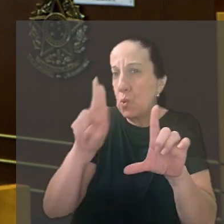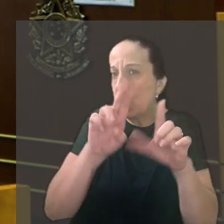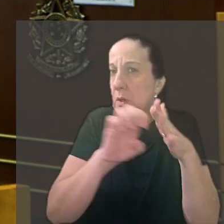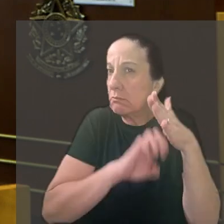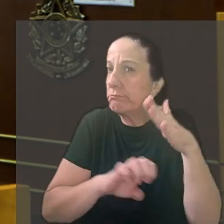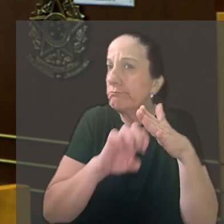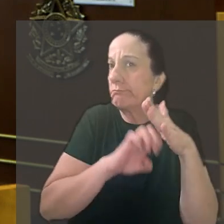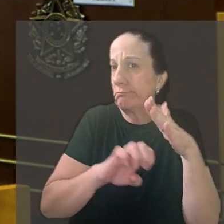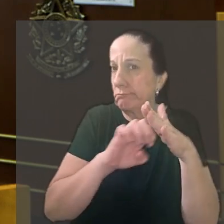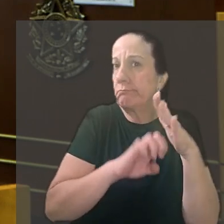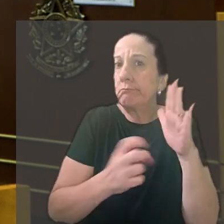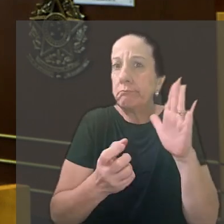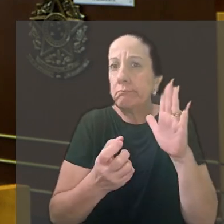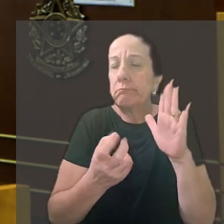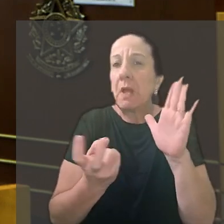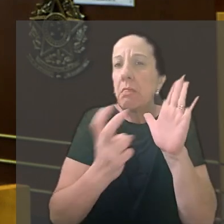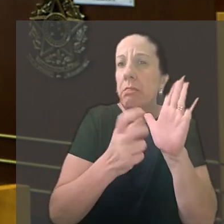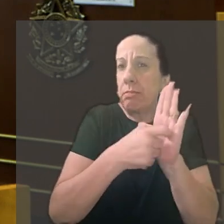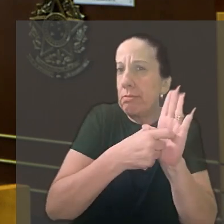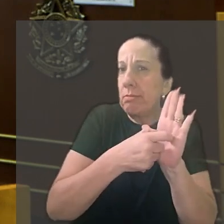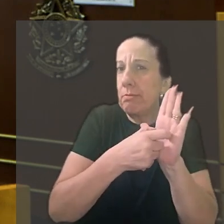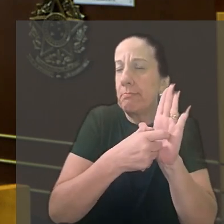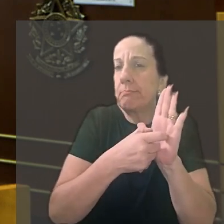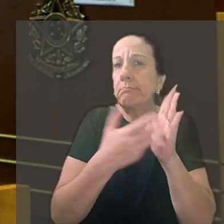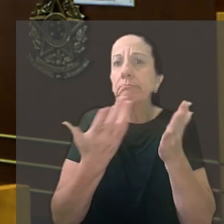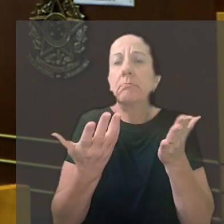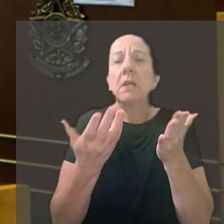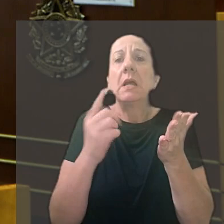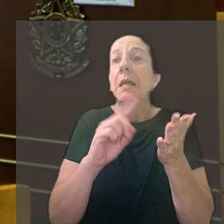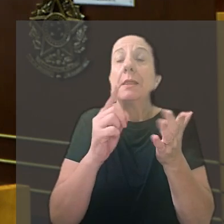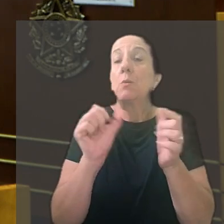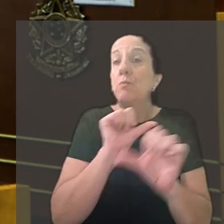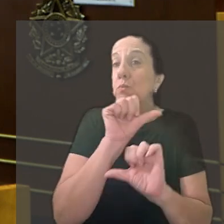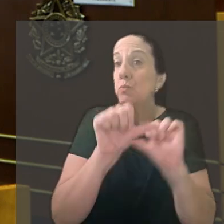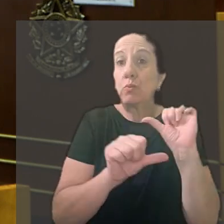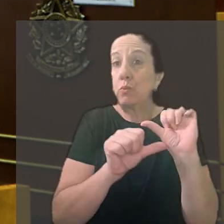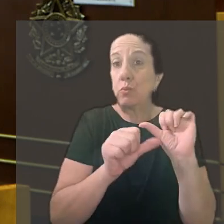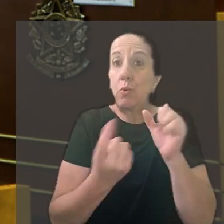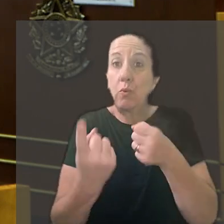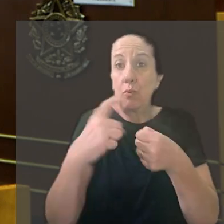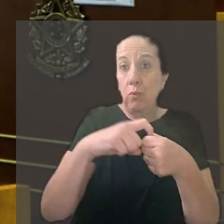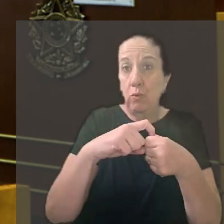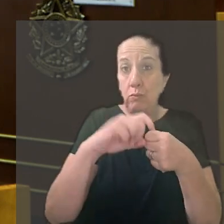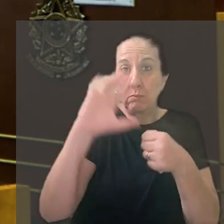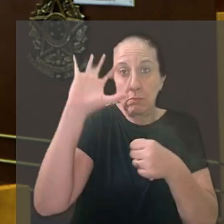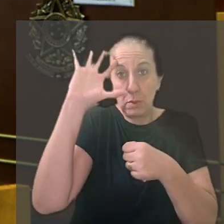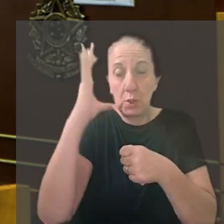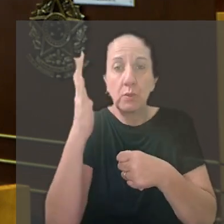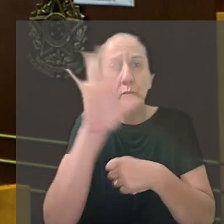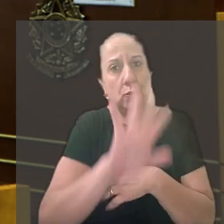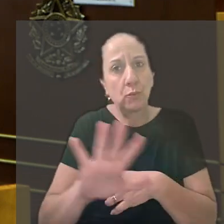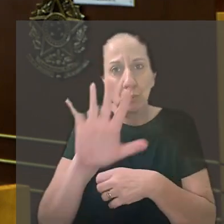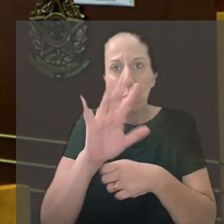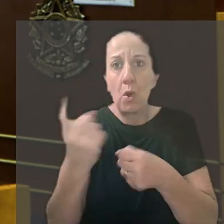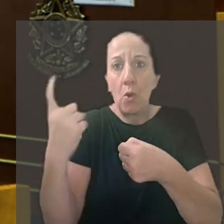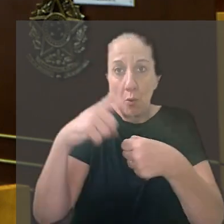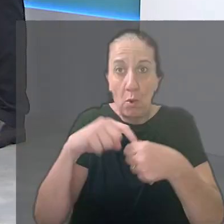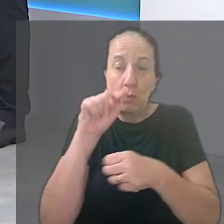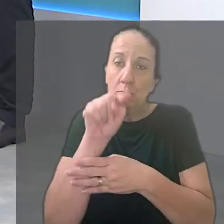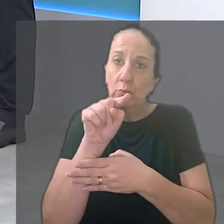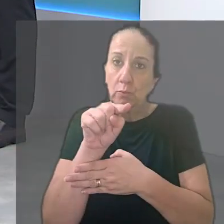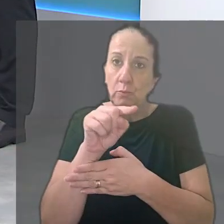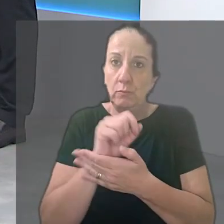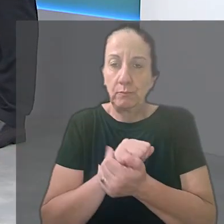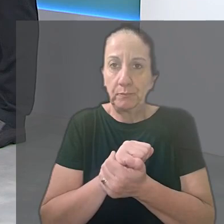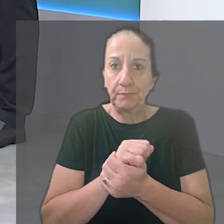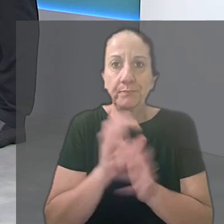inteligência utilizados pela empresa. Segundo o relator, essa situação seria irreversível. A decisão foi